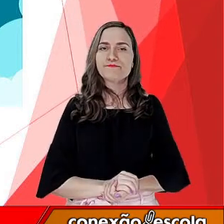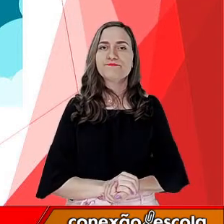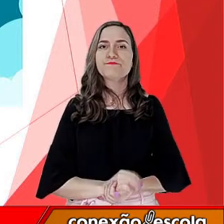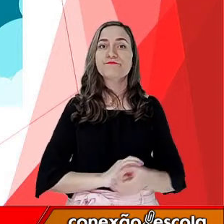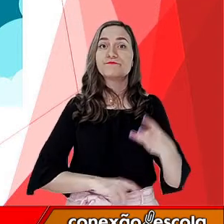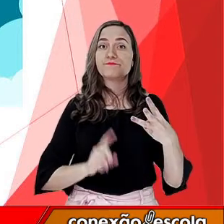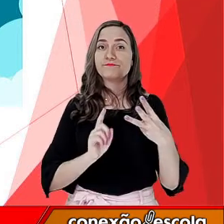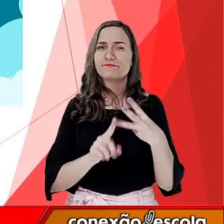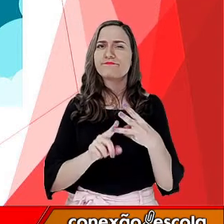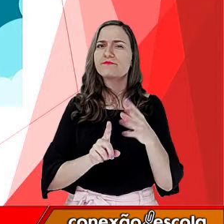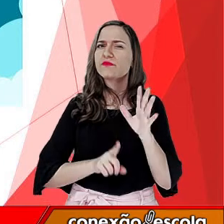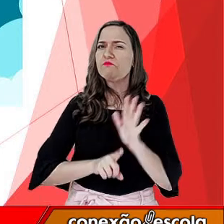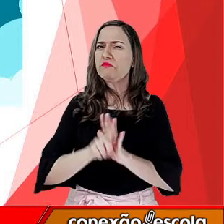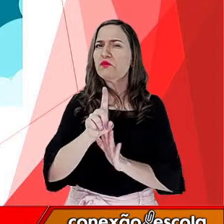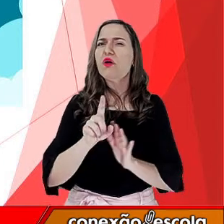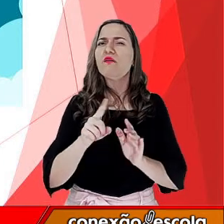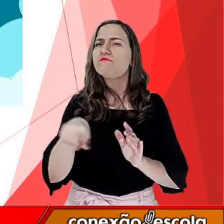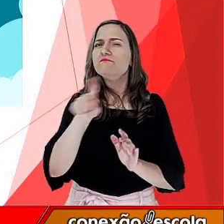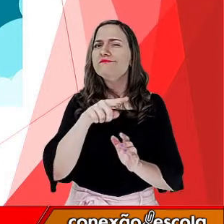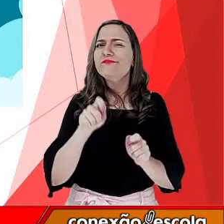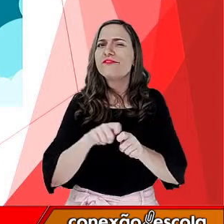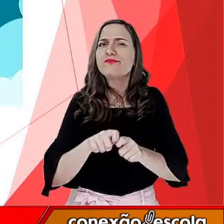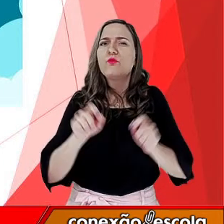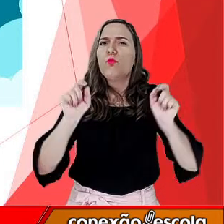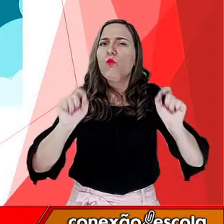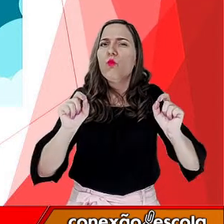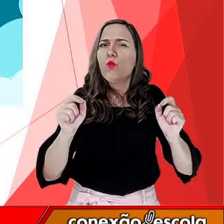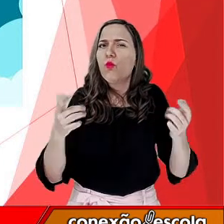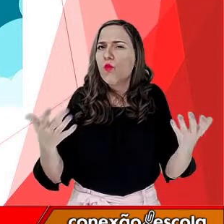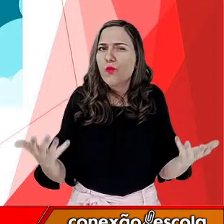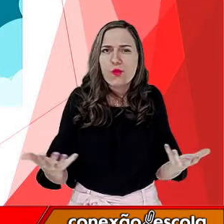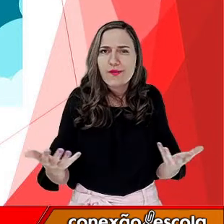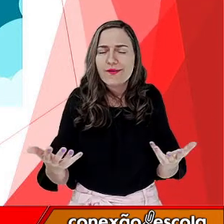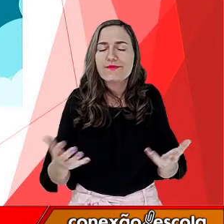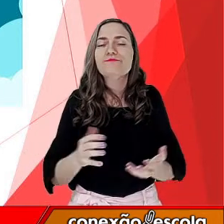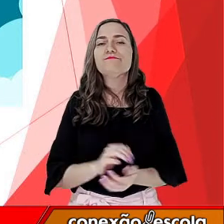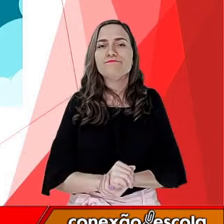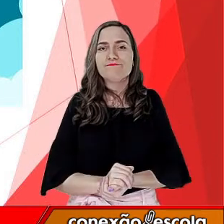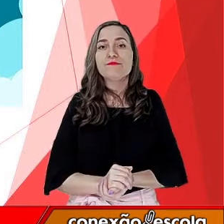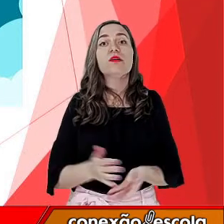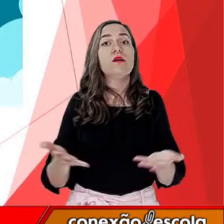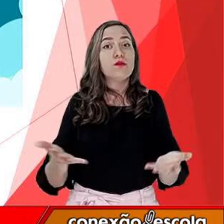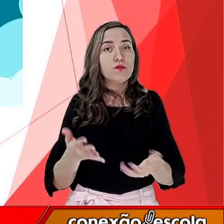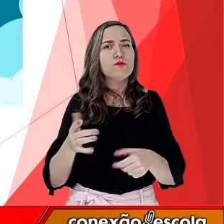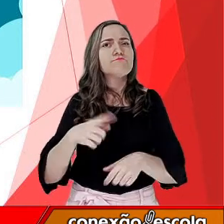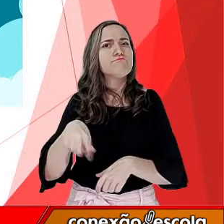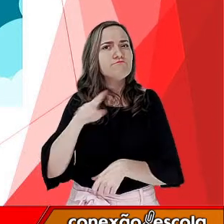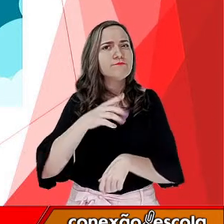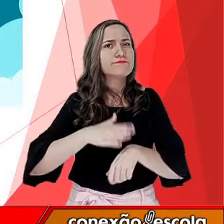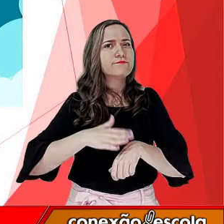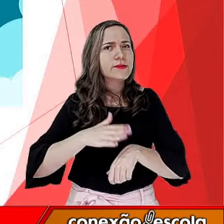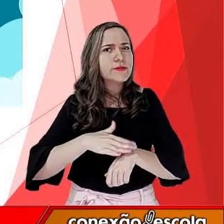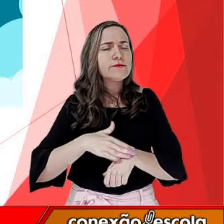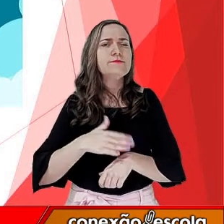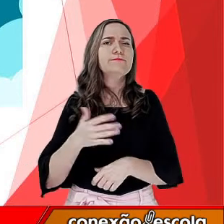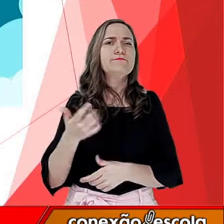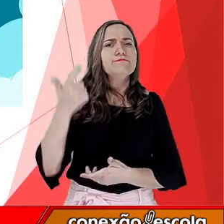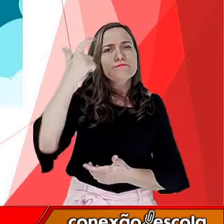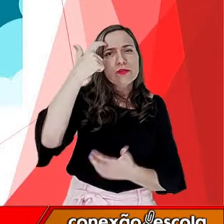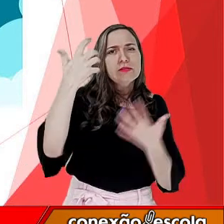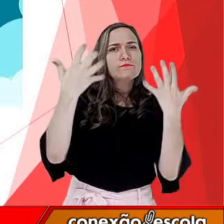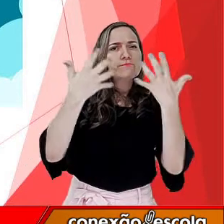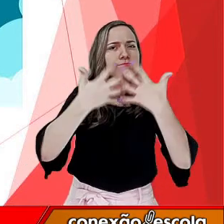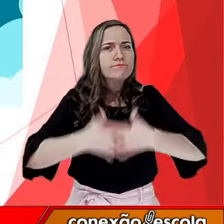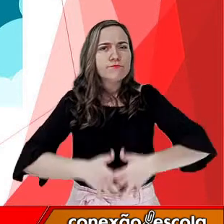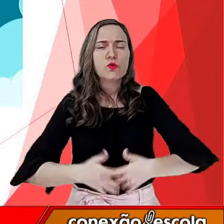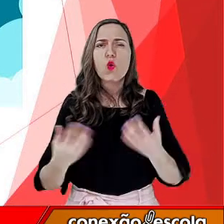Mas o que podemos fazer? Ah, vou deixar essa perguntinha para vocês. Vamos pensar o que